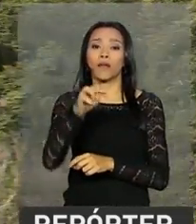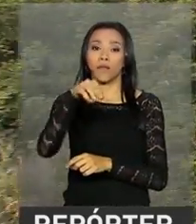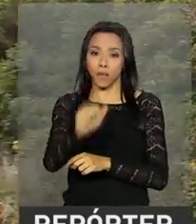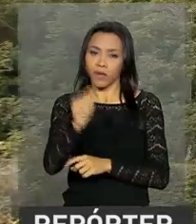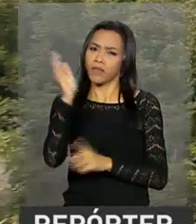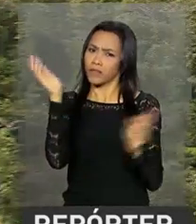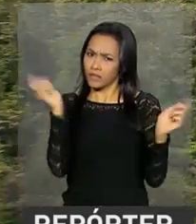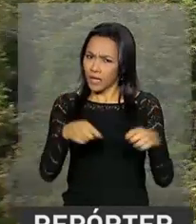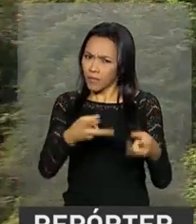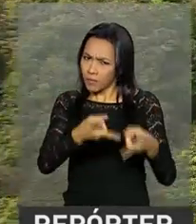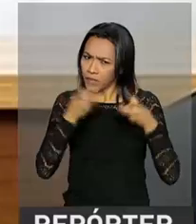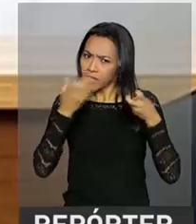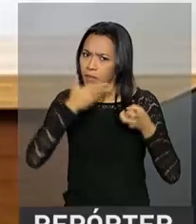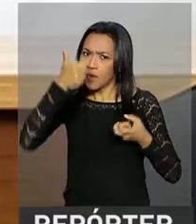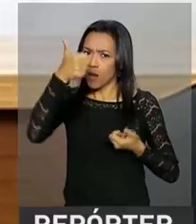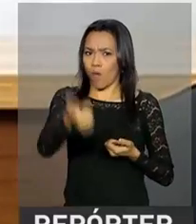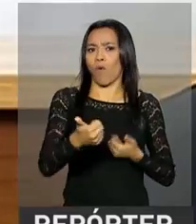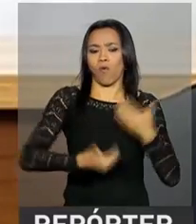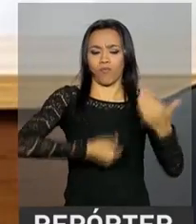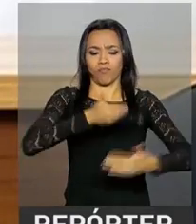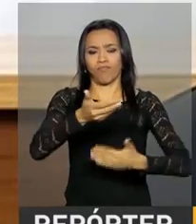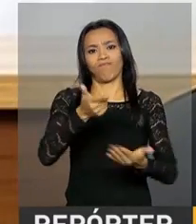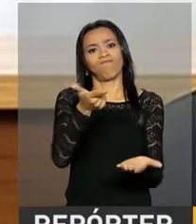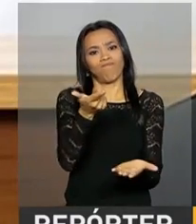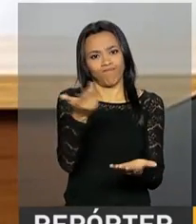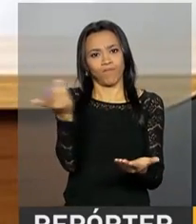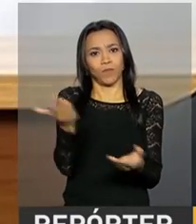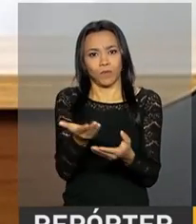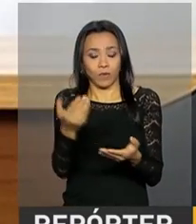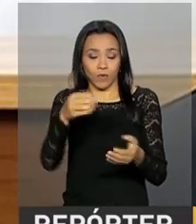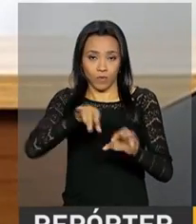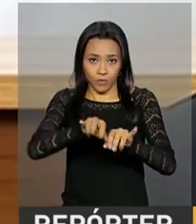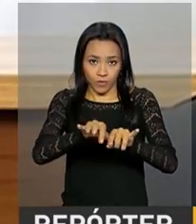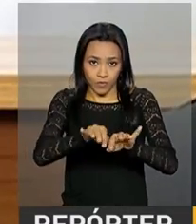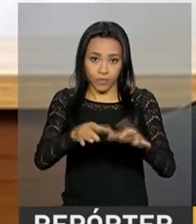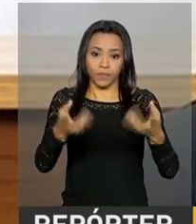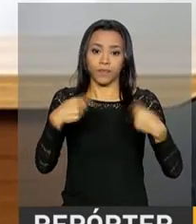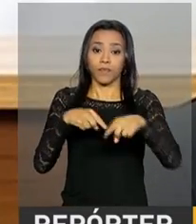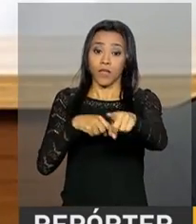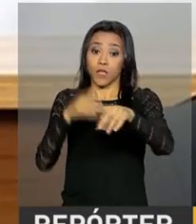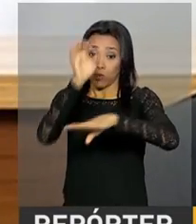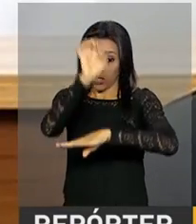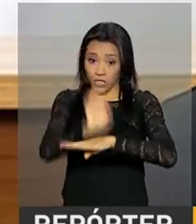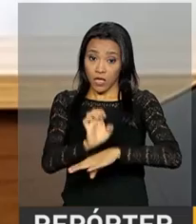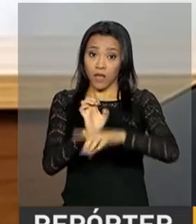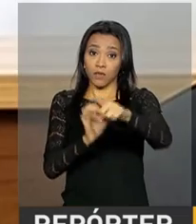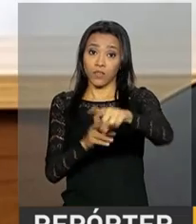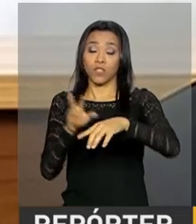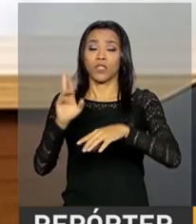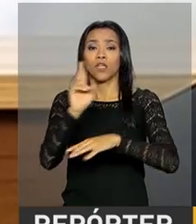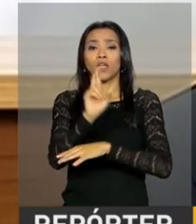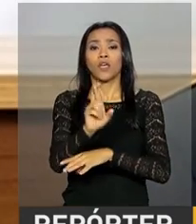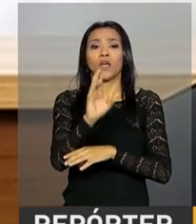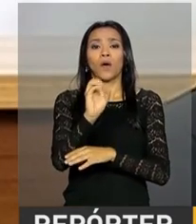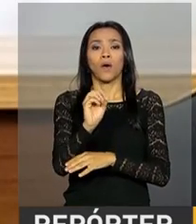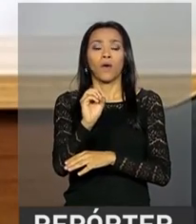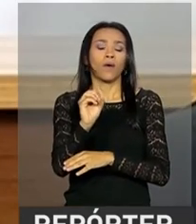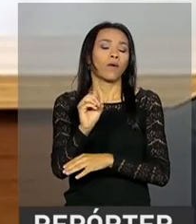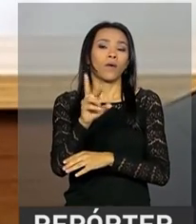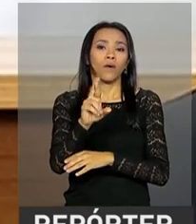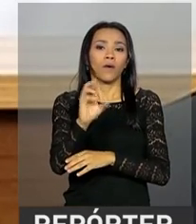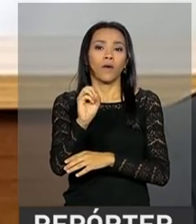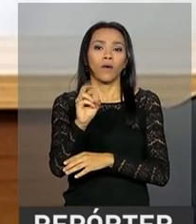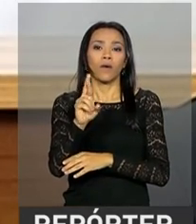melhoria dos processos. Hoje os processos de gestão florestal no nosso estado, no estado de Roraima, ele tem a parte física, então